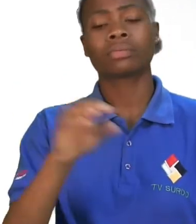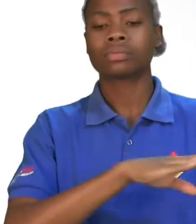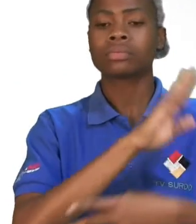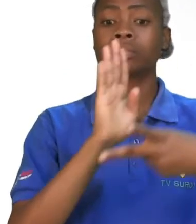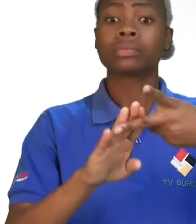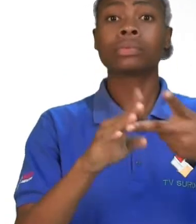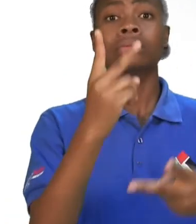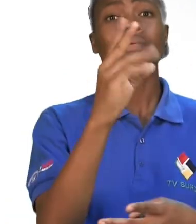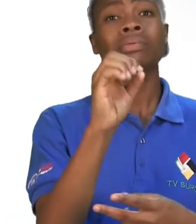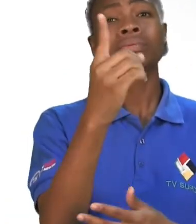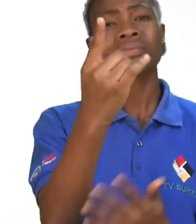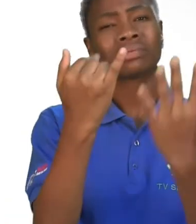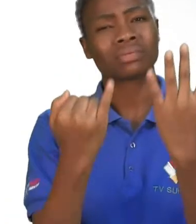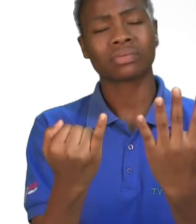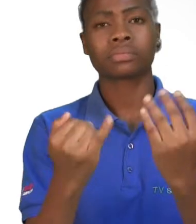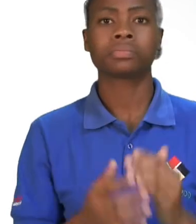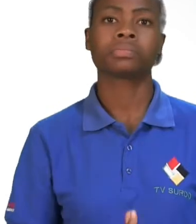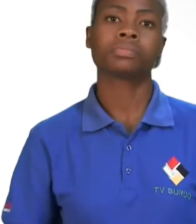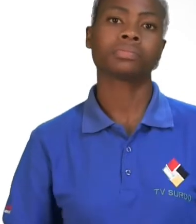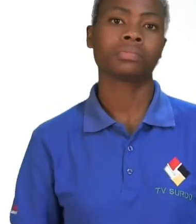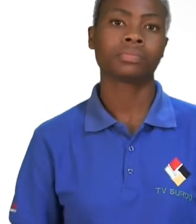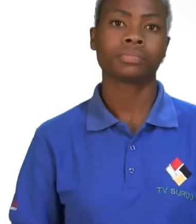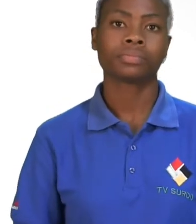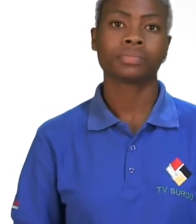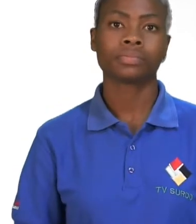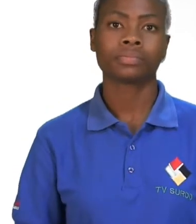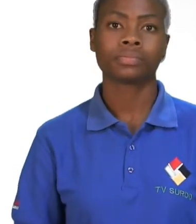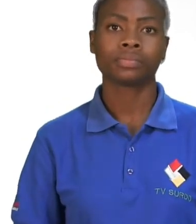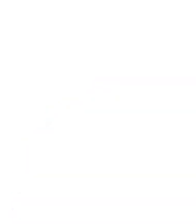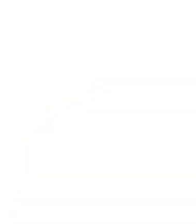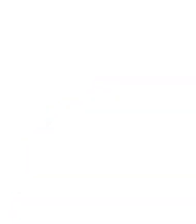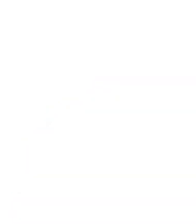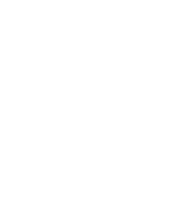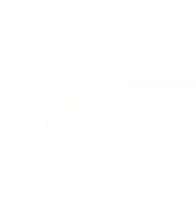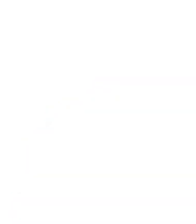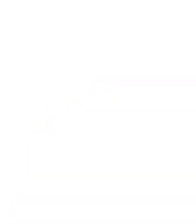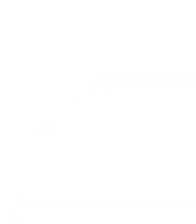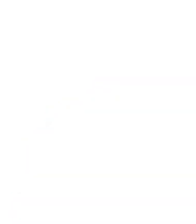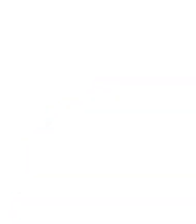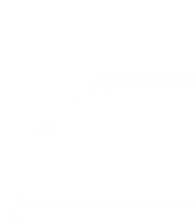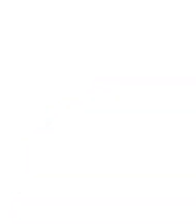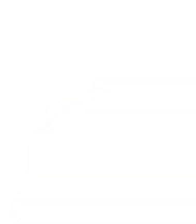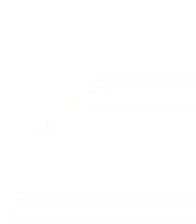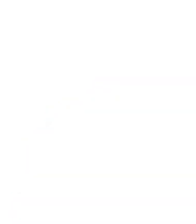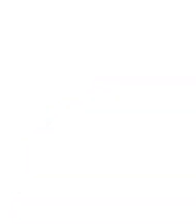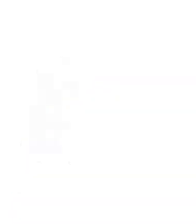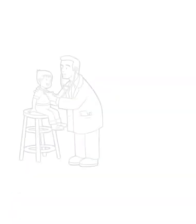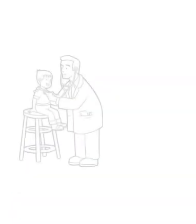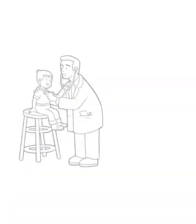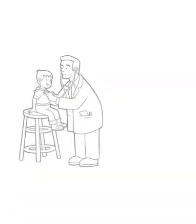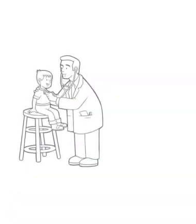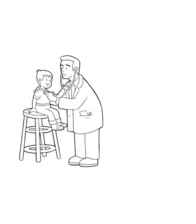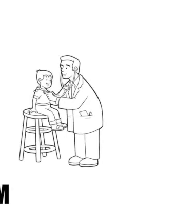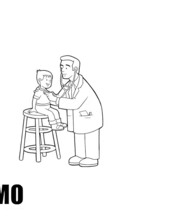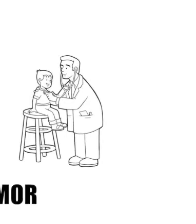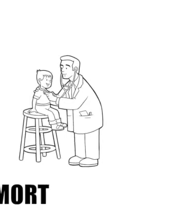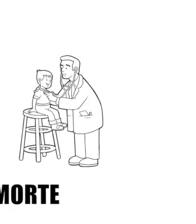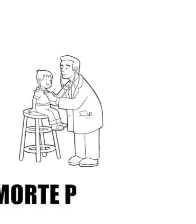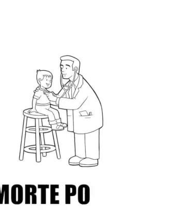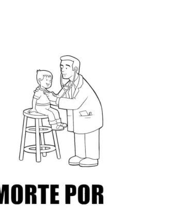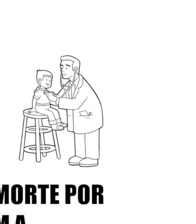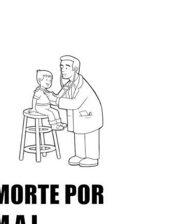.500 para quase 10.000. Apesar desse significativo aumento, o número de doentes